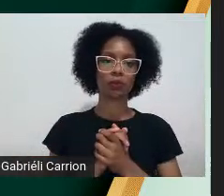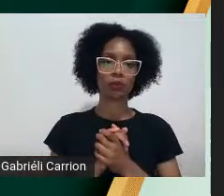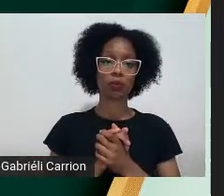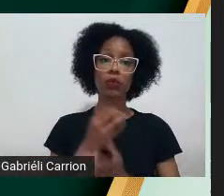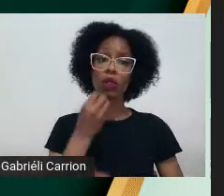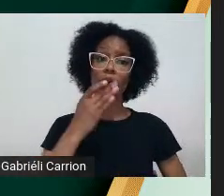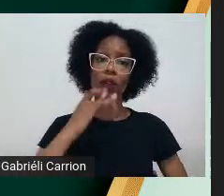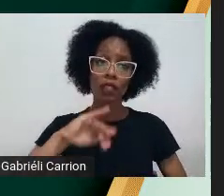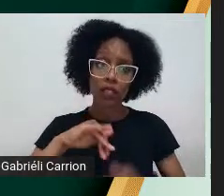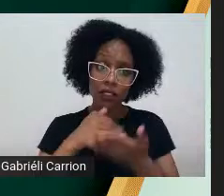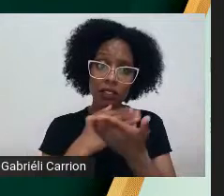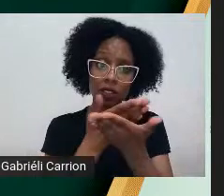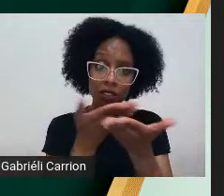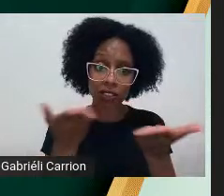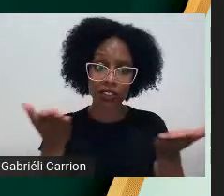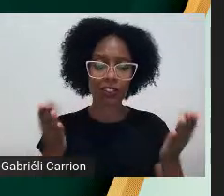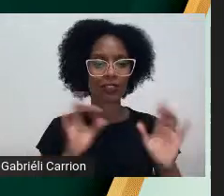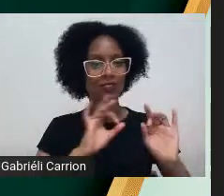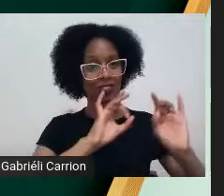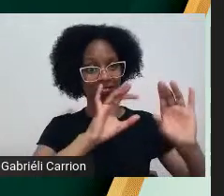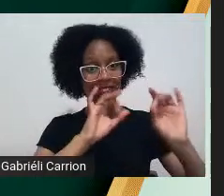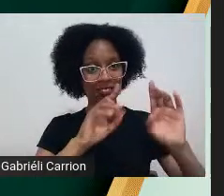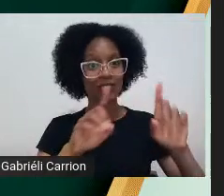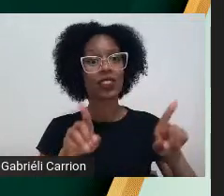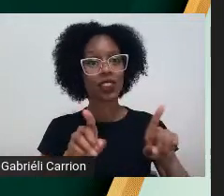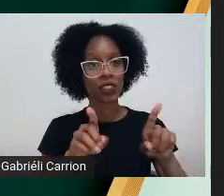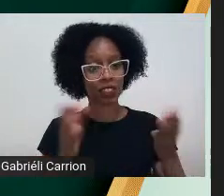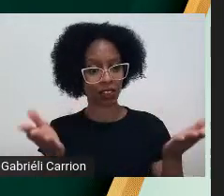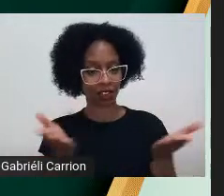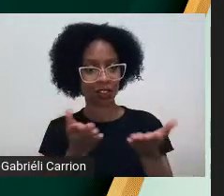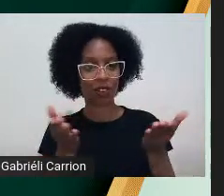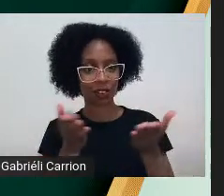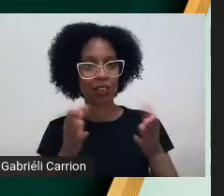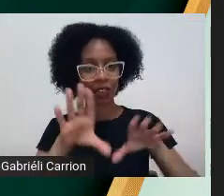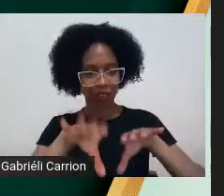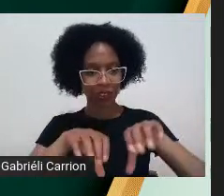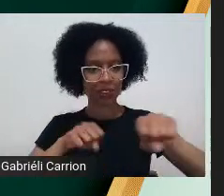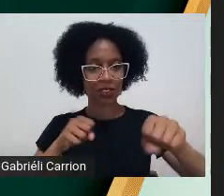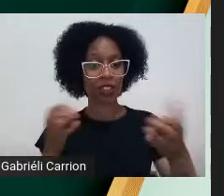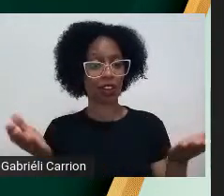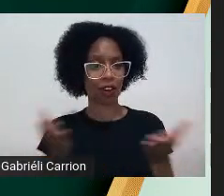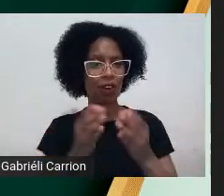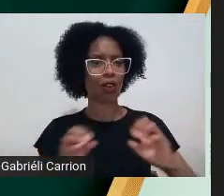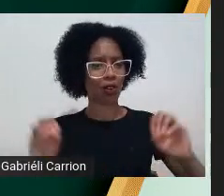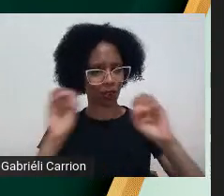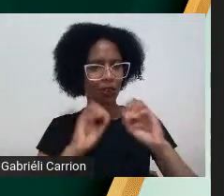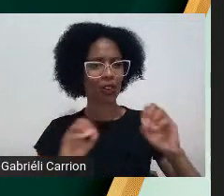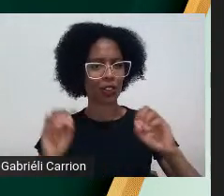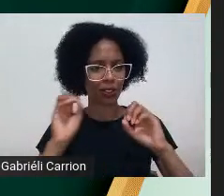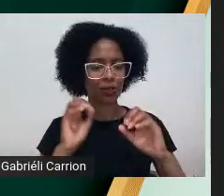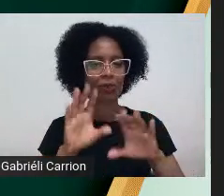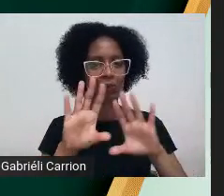Boa tarde a todos, em especial aos concluintes dessa tarde, que tenhamos uma excelente cerimônia.